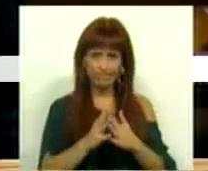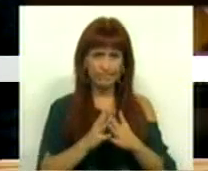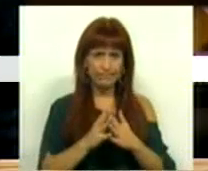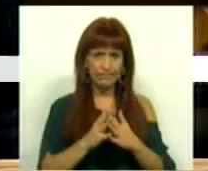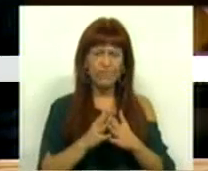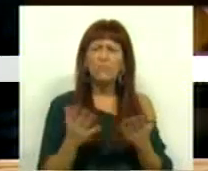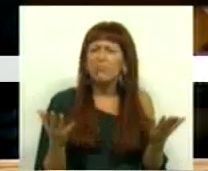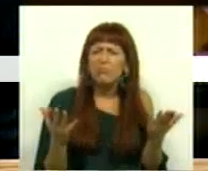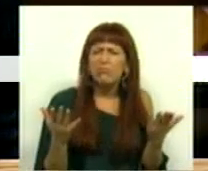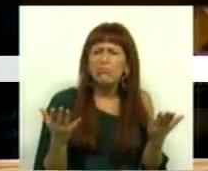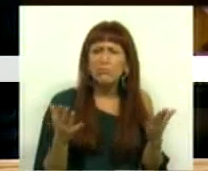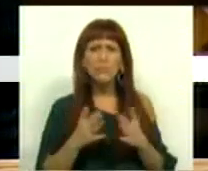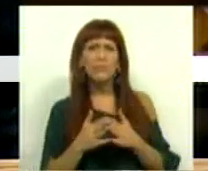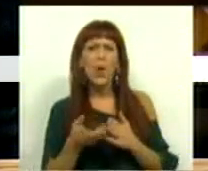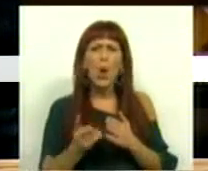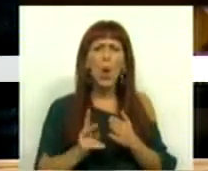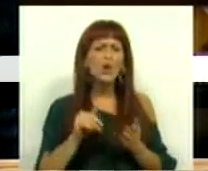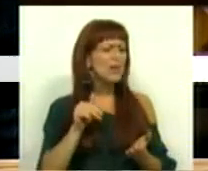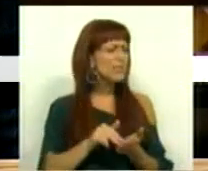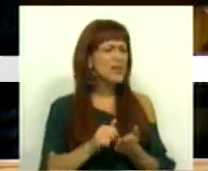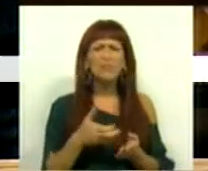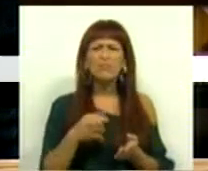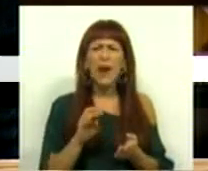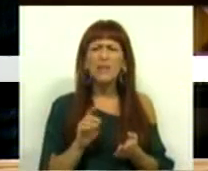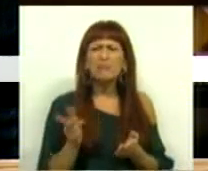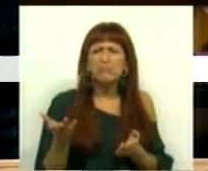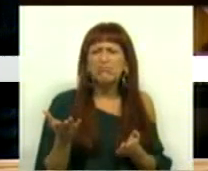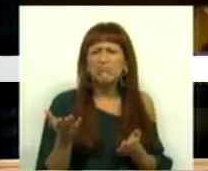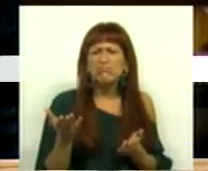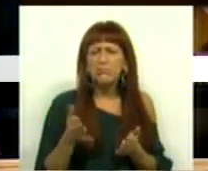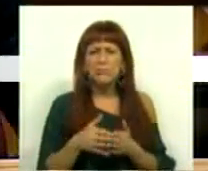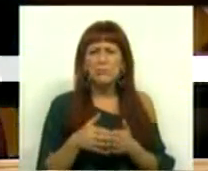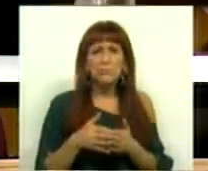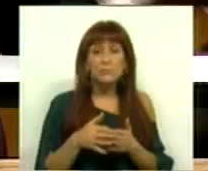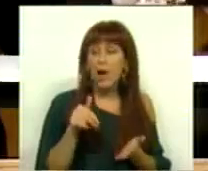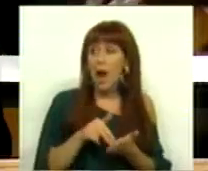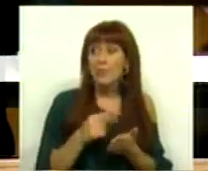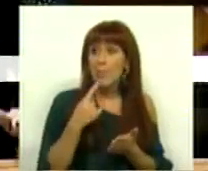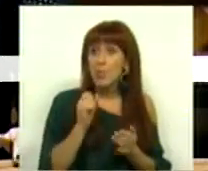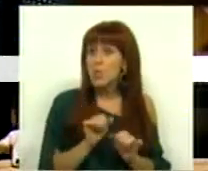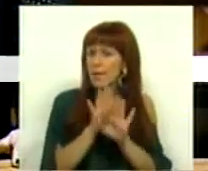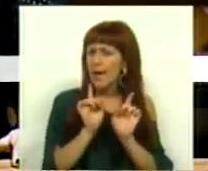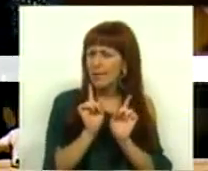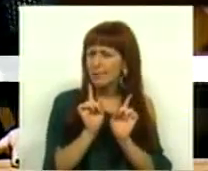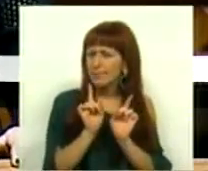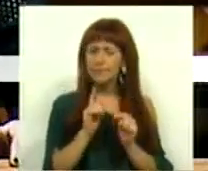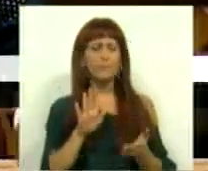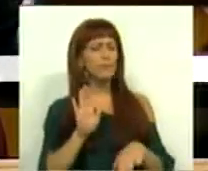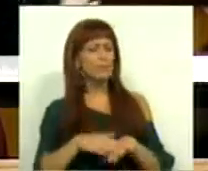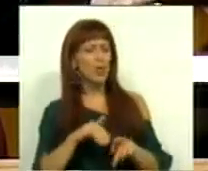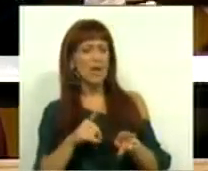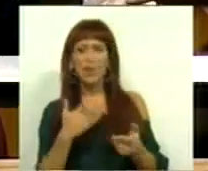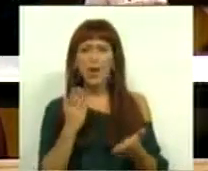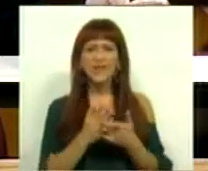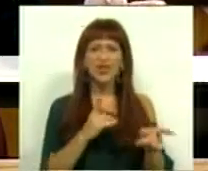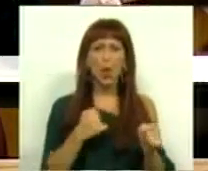é, afinal então, qual é a posição do Partido Socialista e a posição muito clara face não